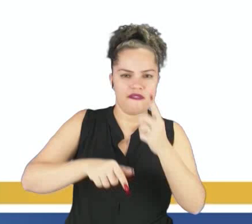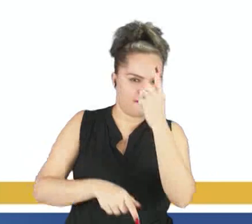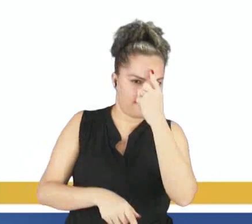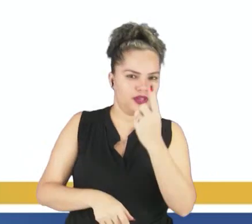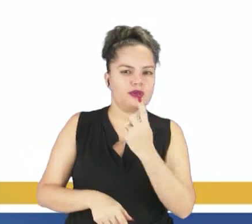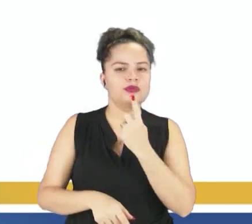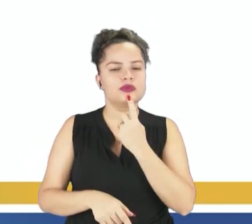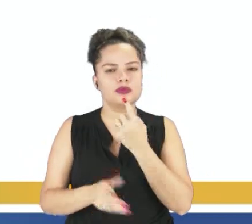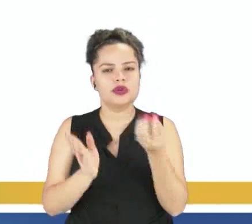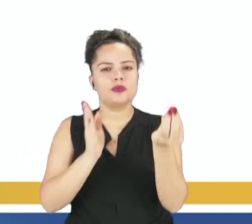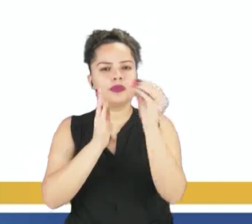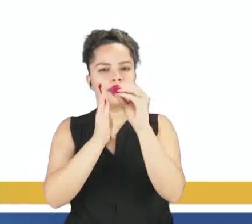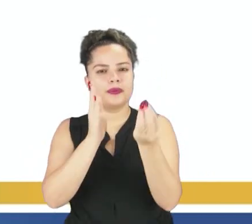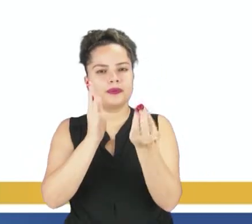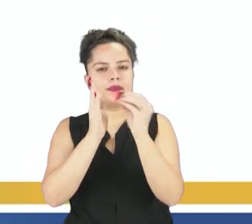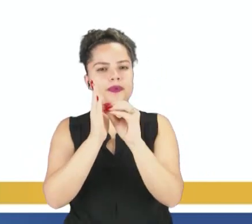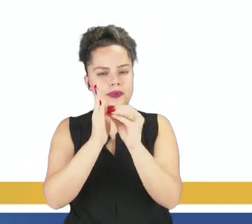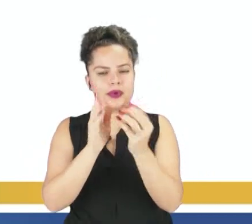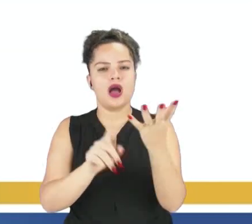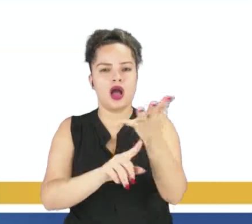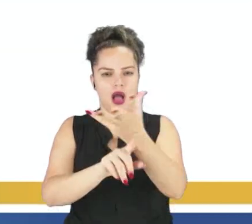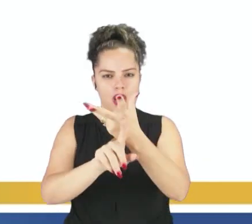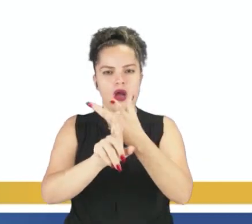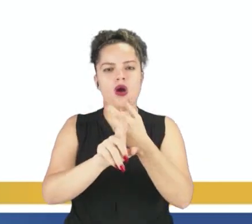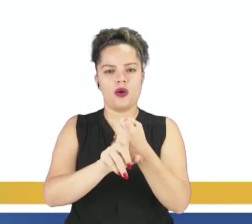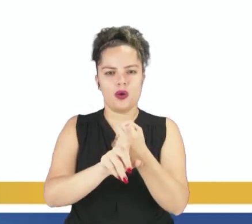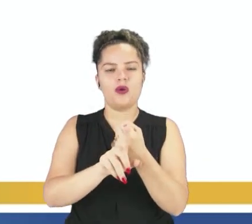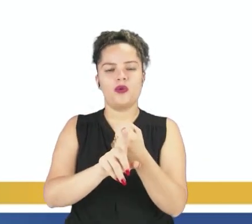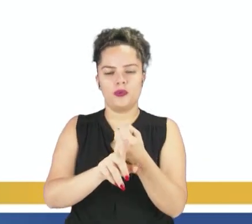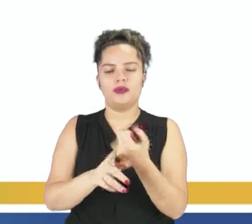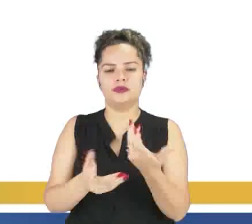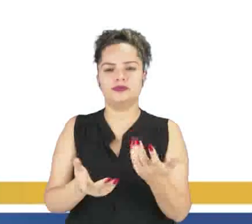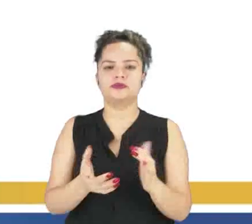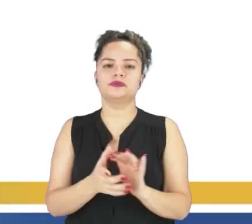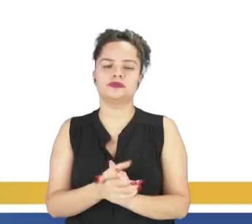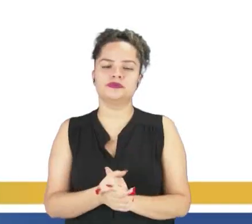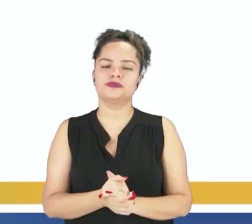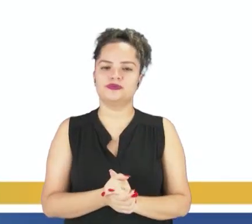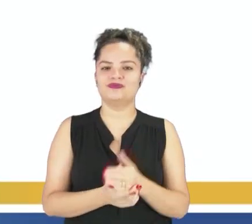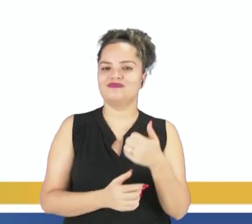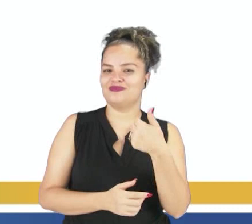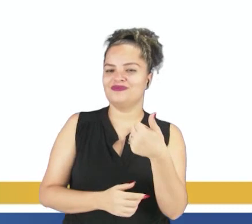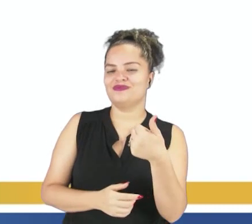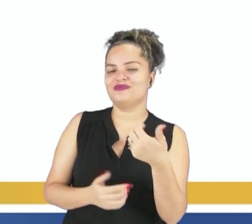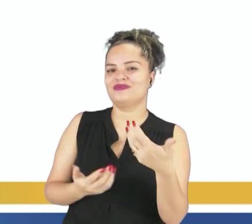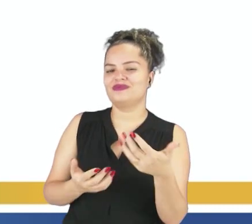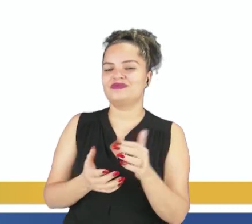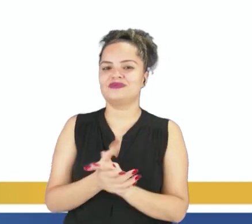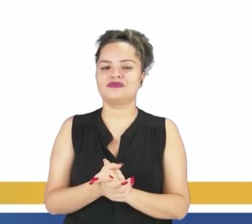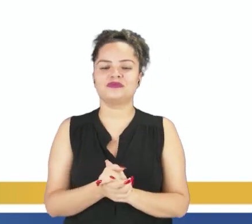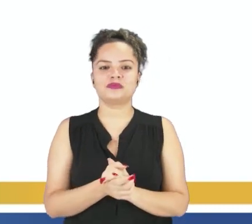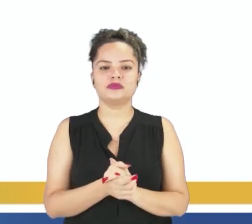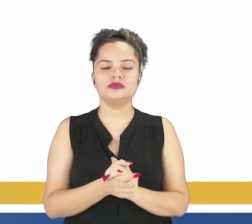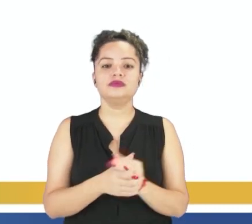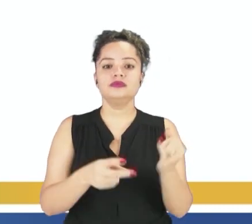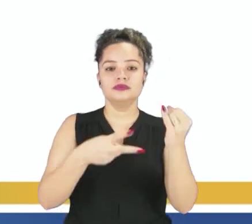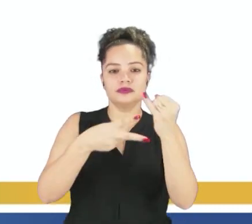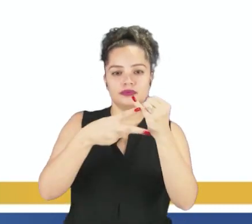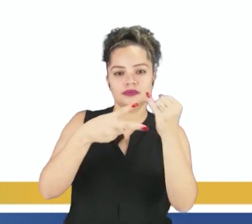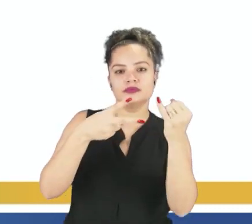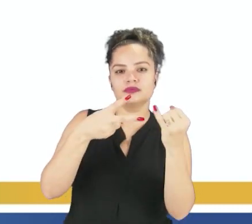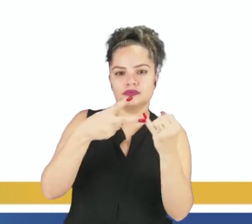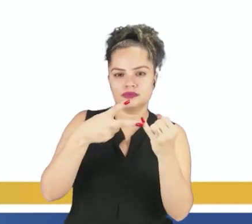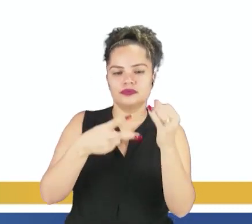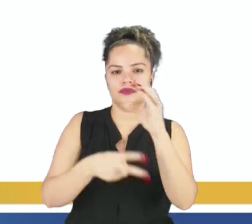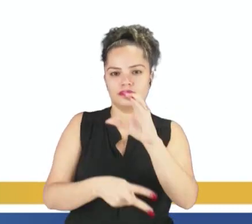para compor essas suas obras, certo? Muito bem. Muito bem, pessoal. Então, os polígonos, eles podem